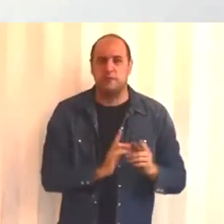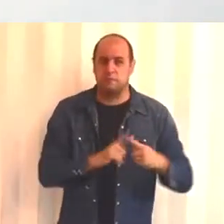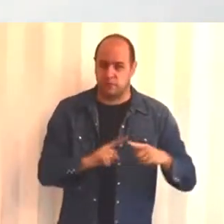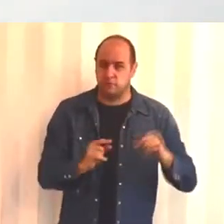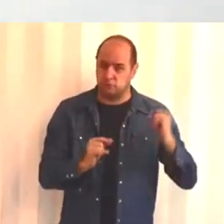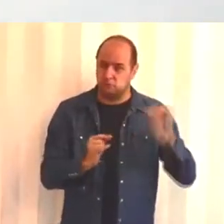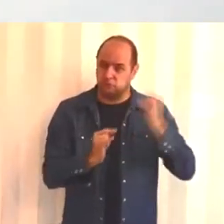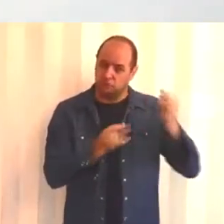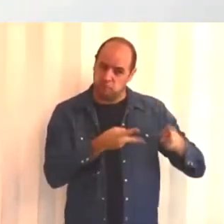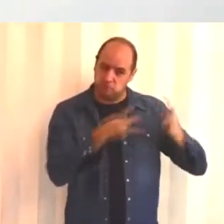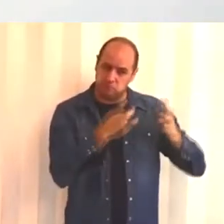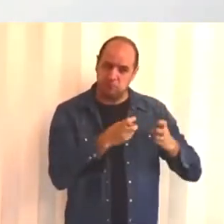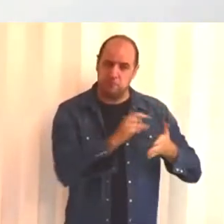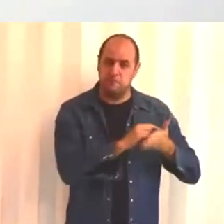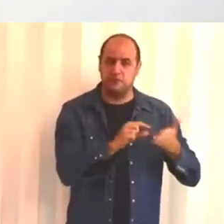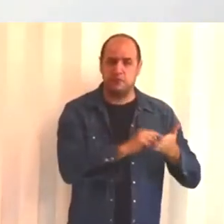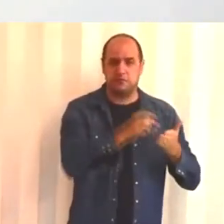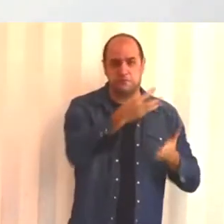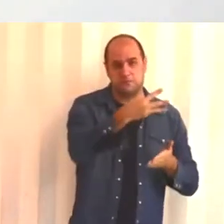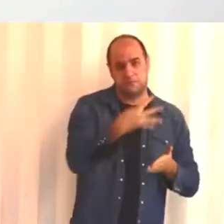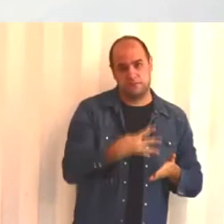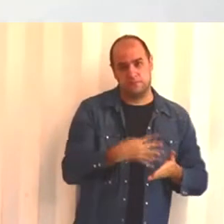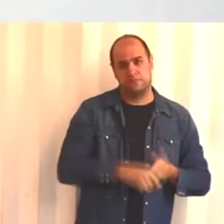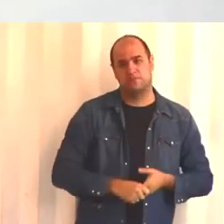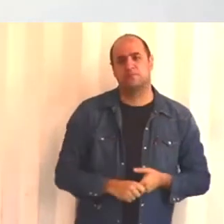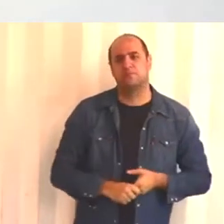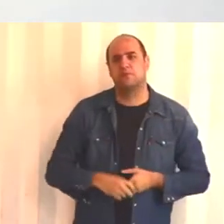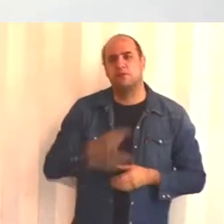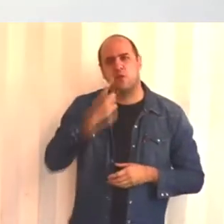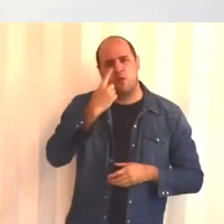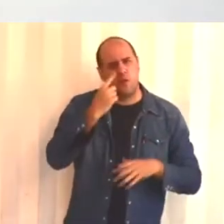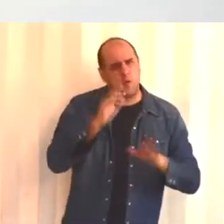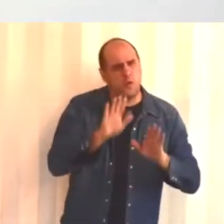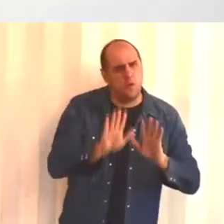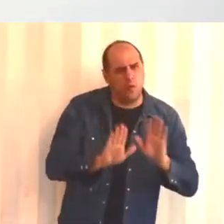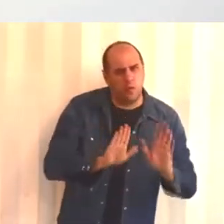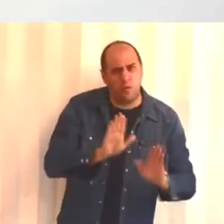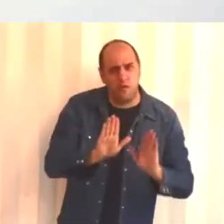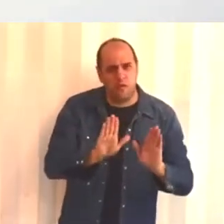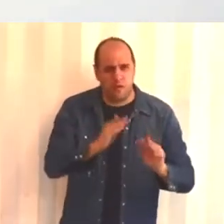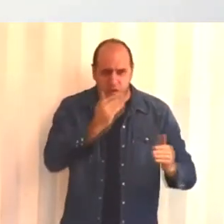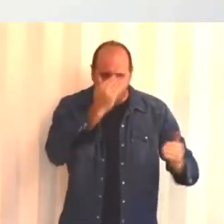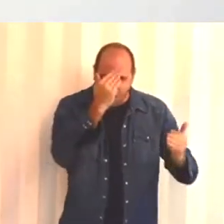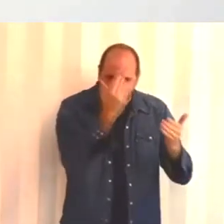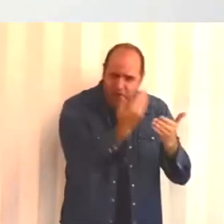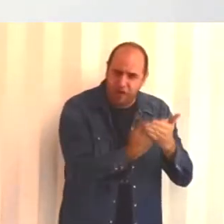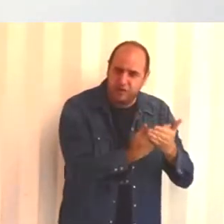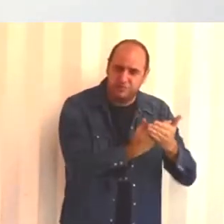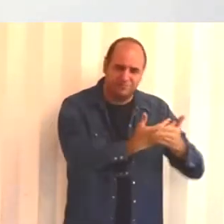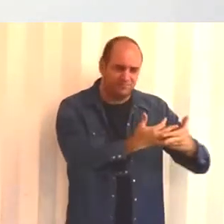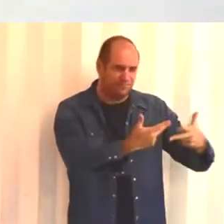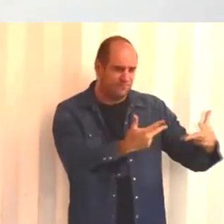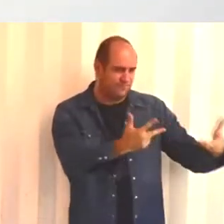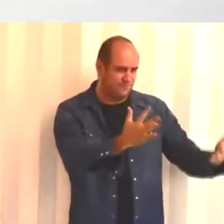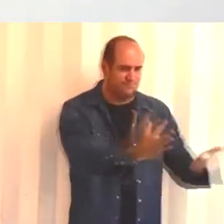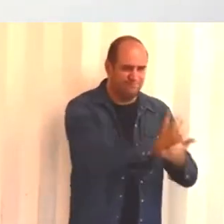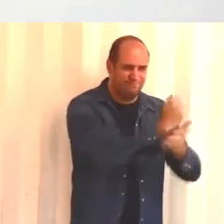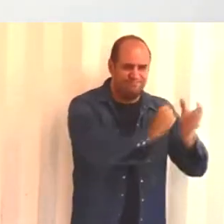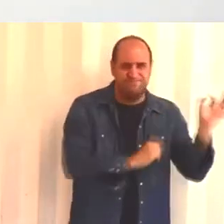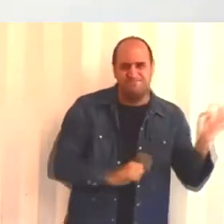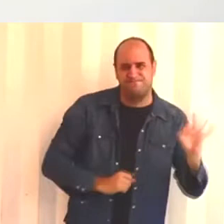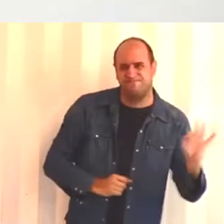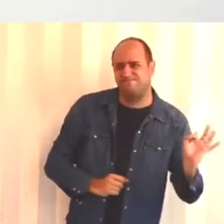no versículo 3 e 4. Cuidado para você não estar depositando a sua confiança naquele em quem não há salvação.